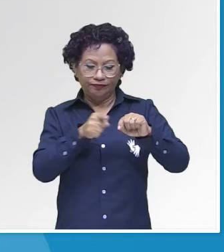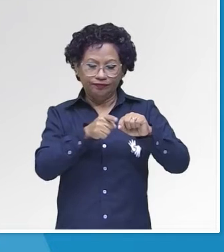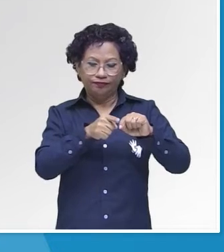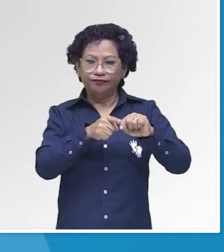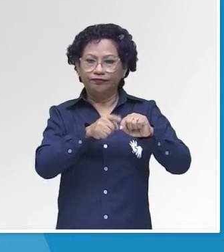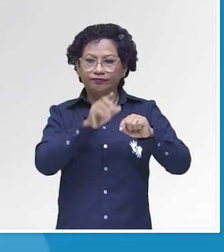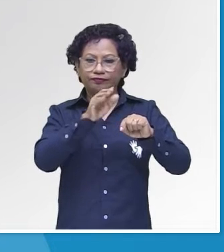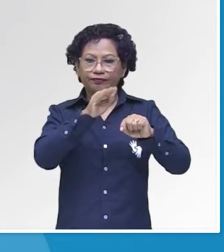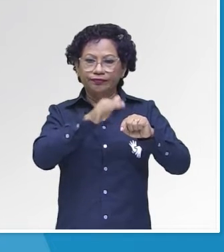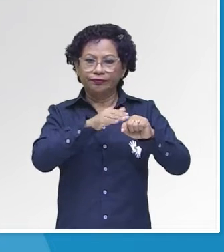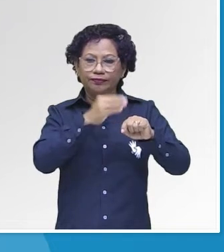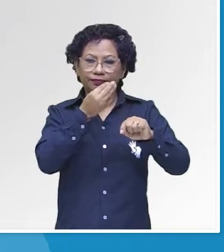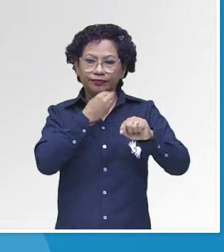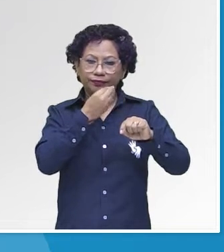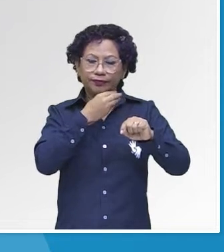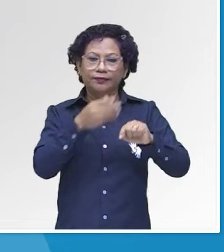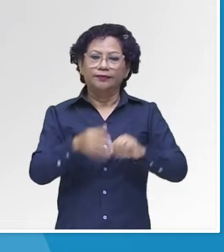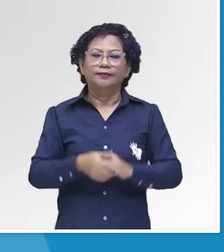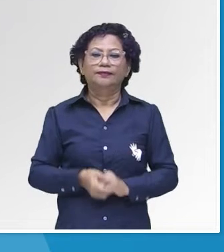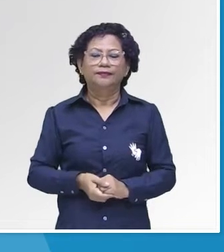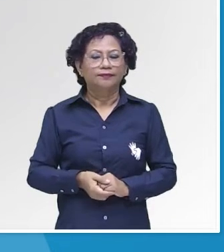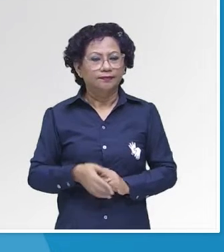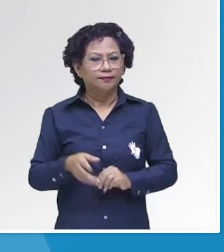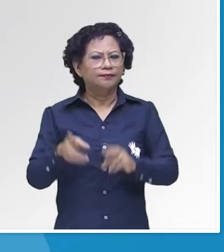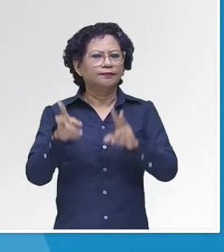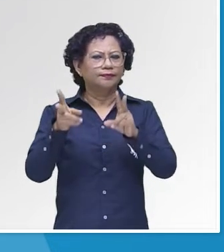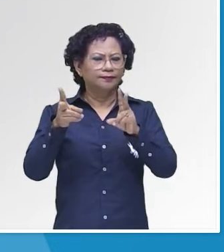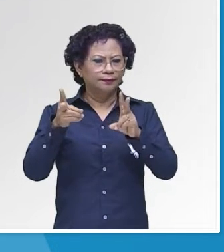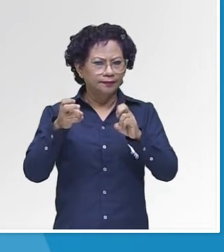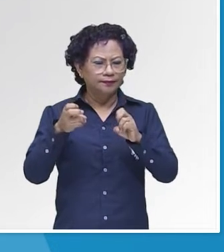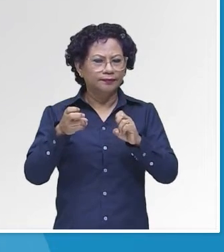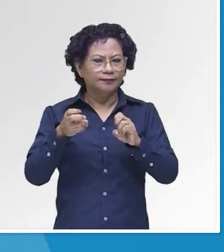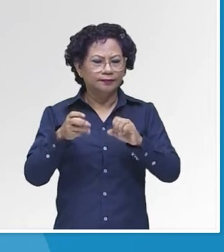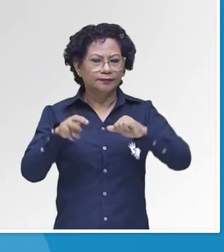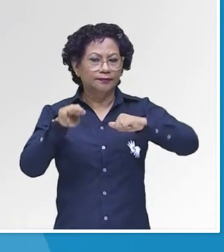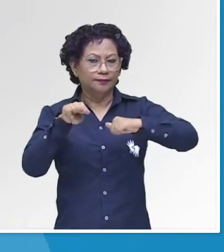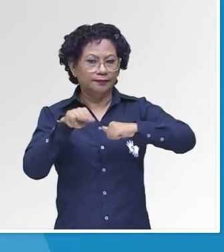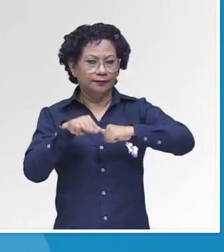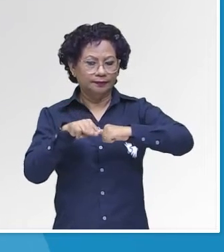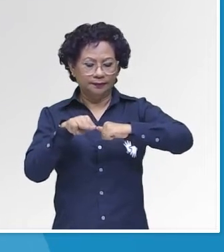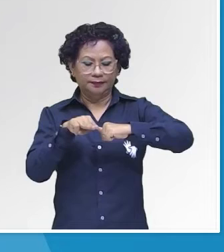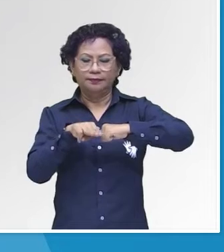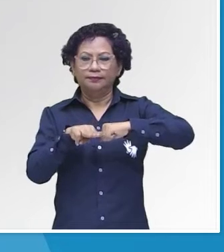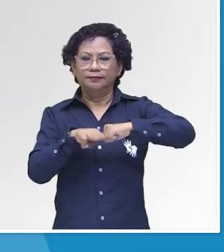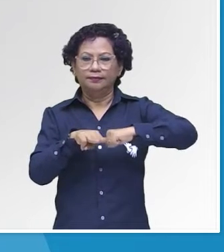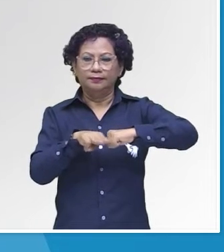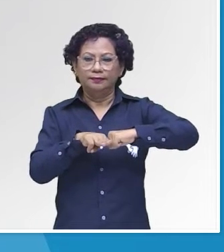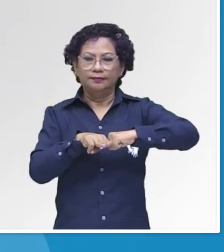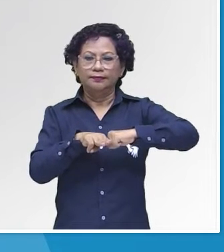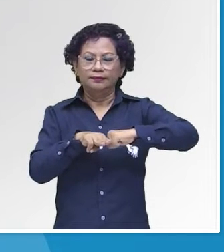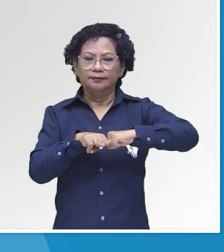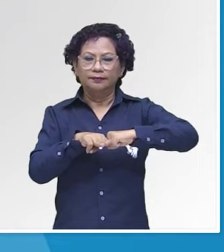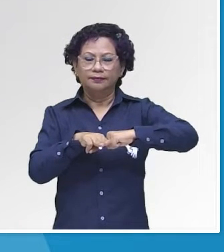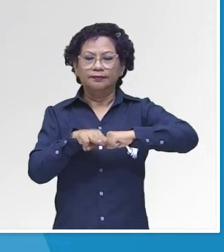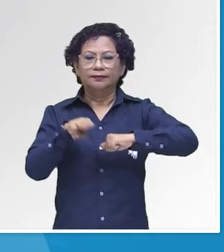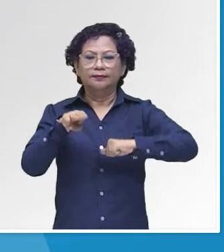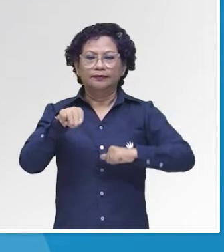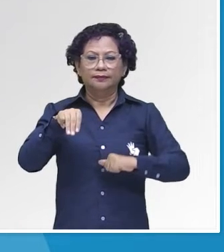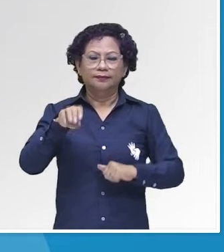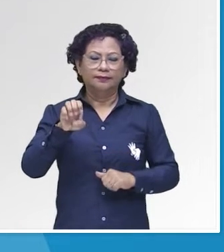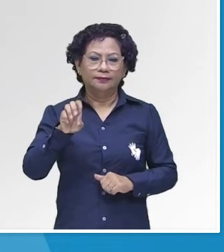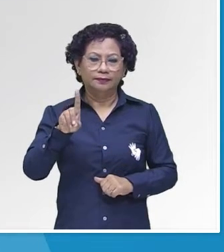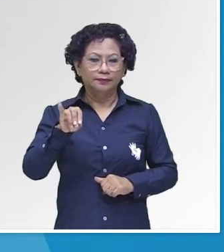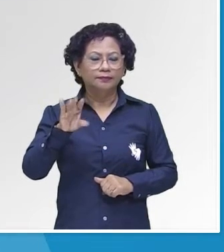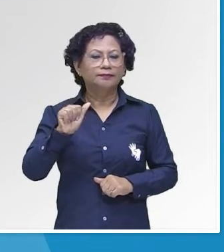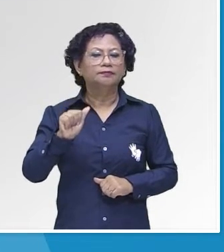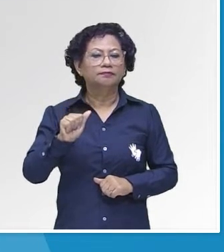maneira geral, com a análise da média, a gente pode perceber que houve, né, um desempenho